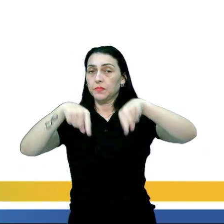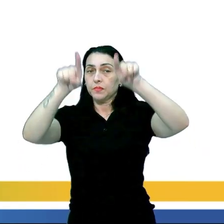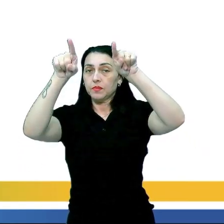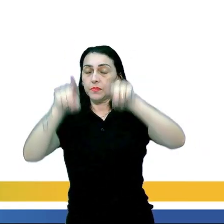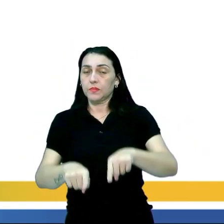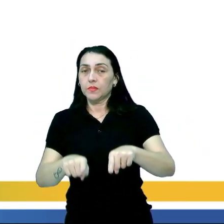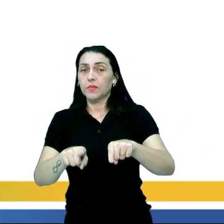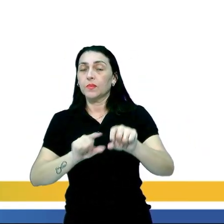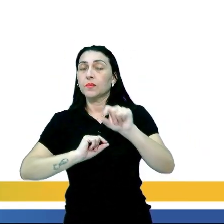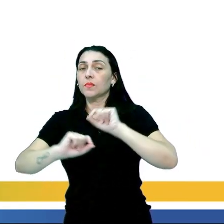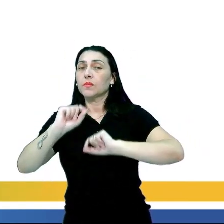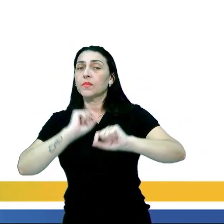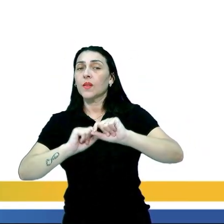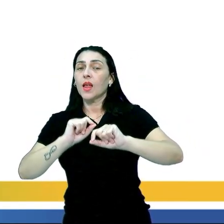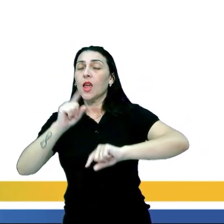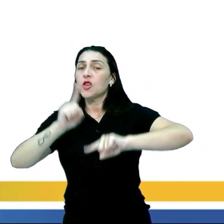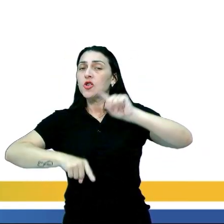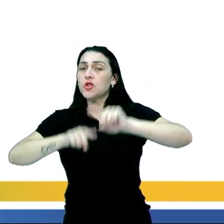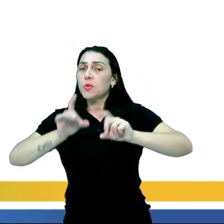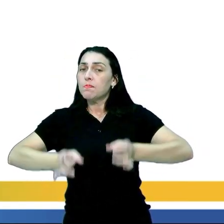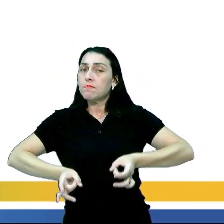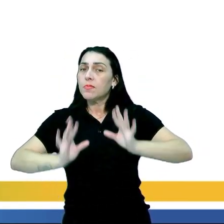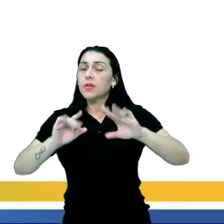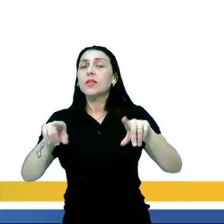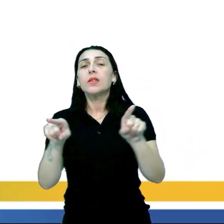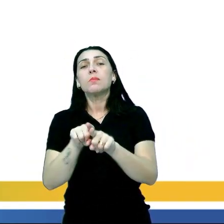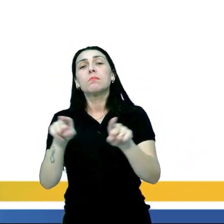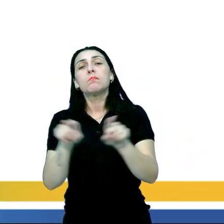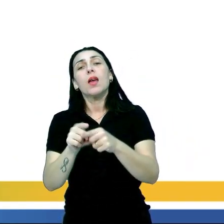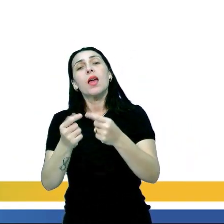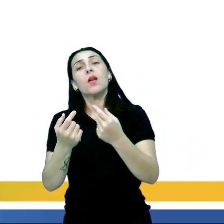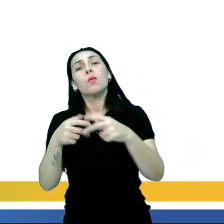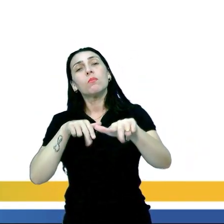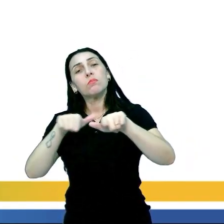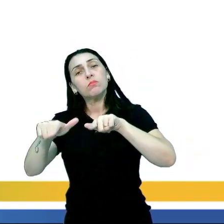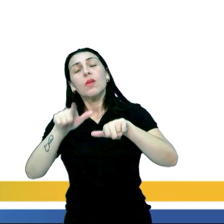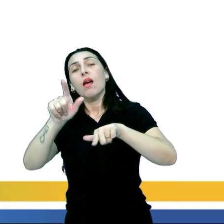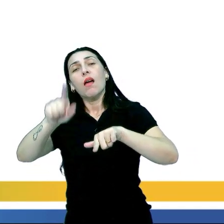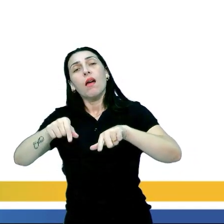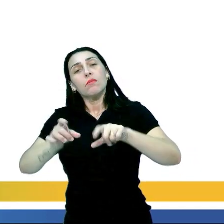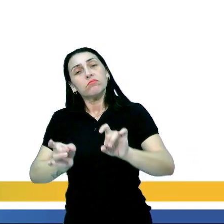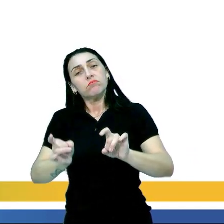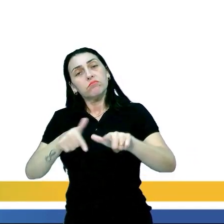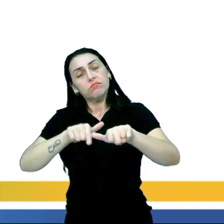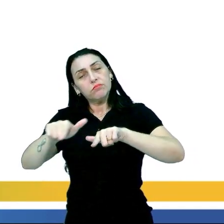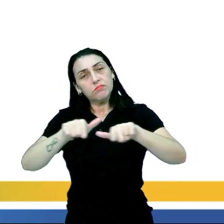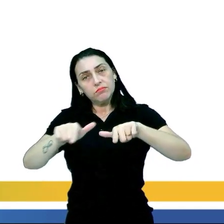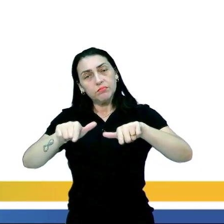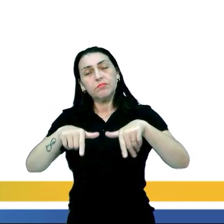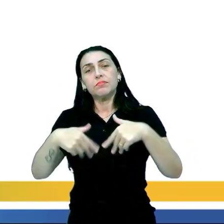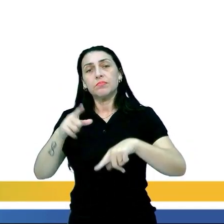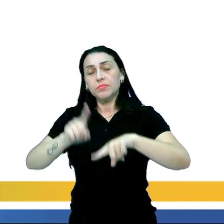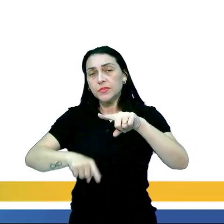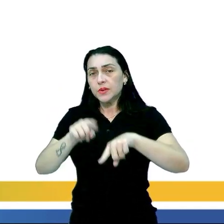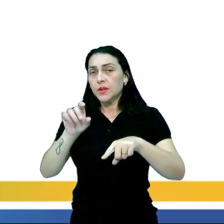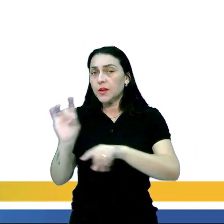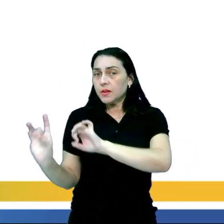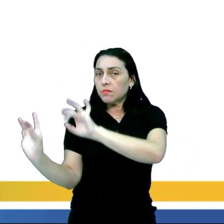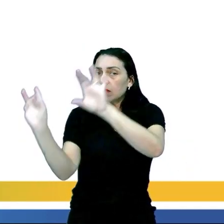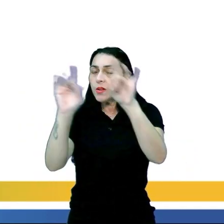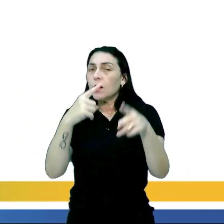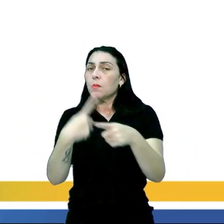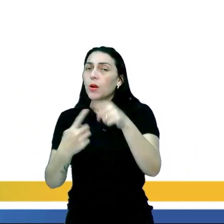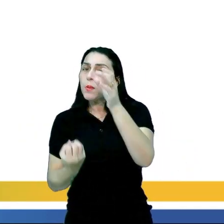uma espécie de mercadoria, assim como o trabalho é uma mercadoria. O trabalho é uma mercadoria especial porque